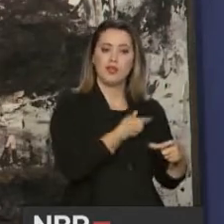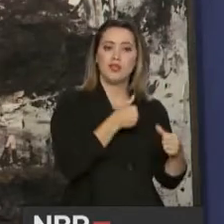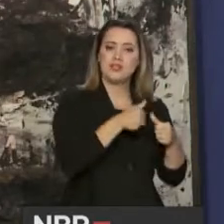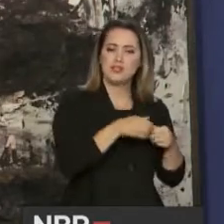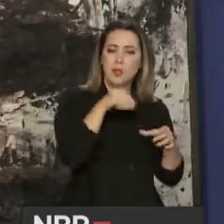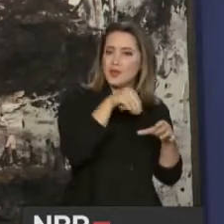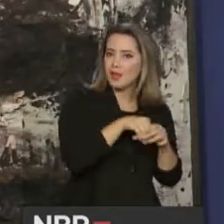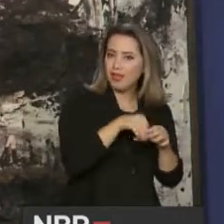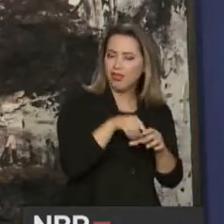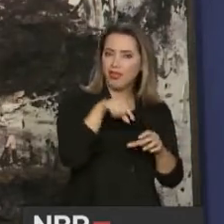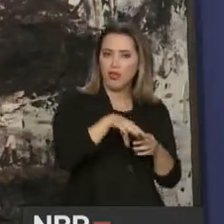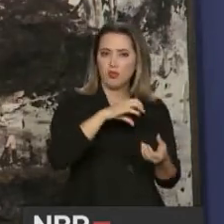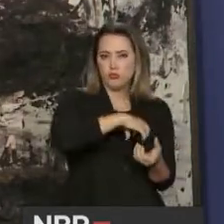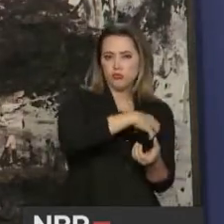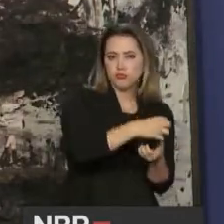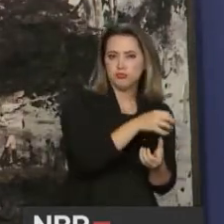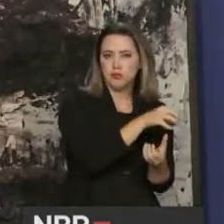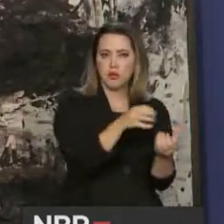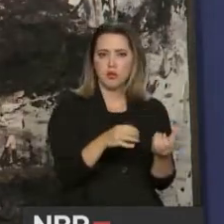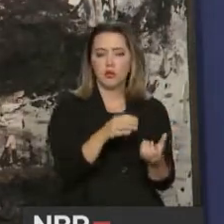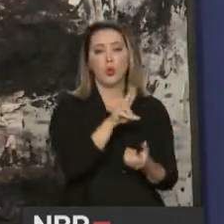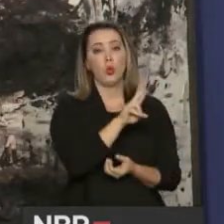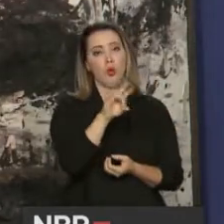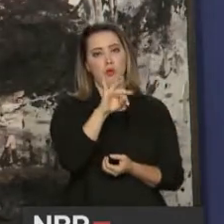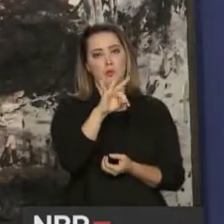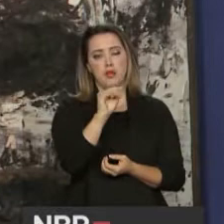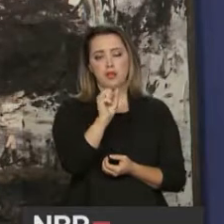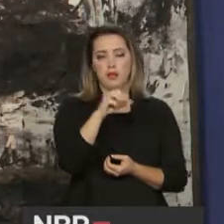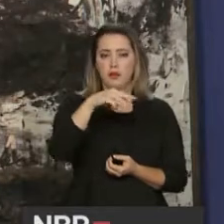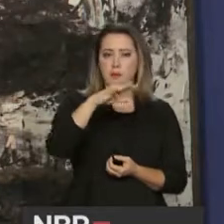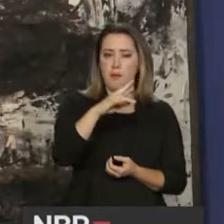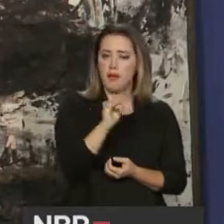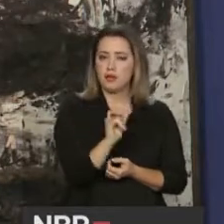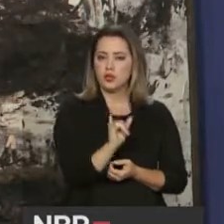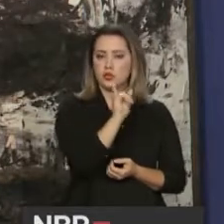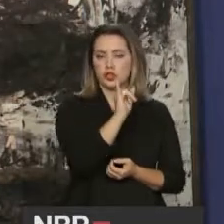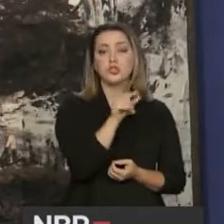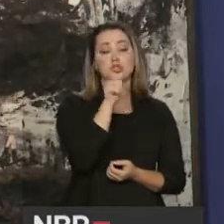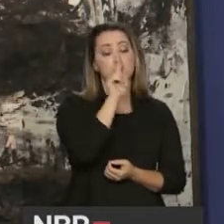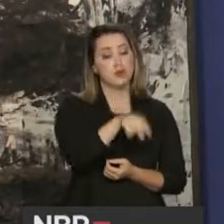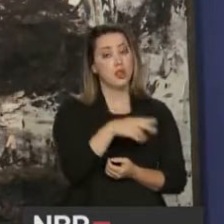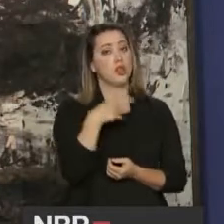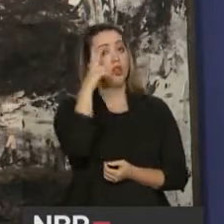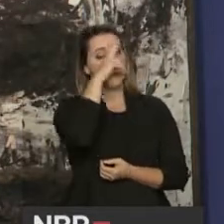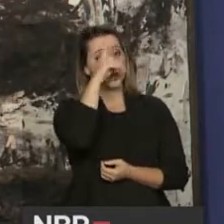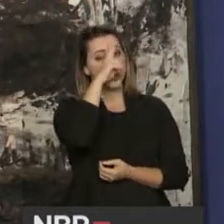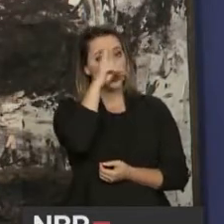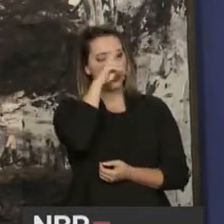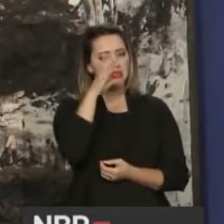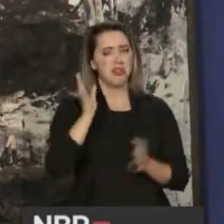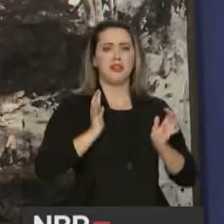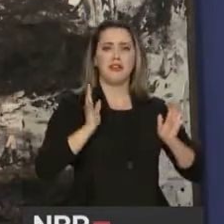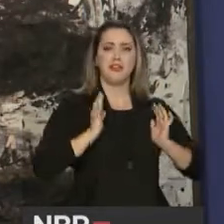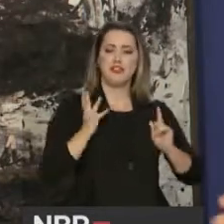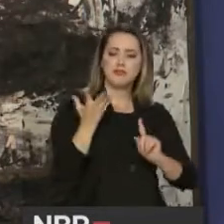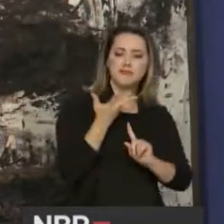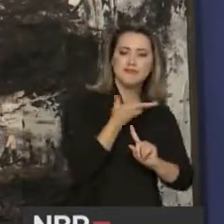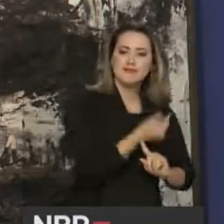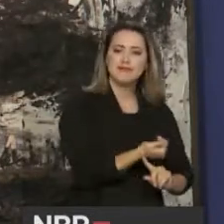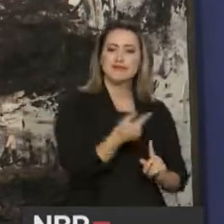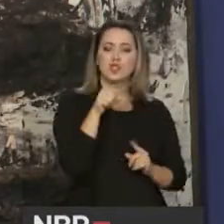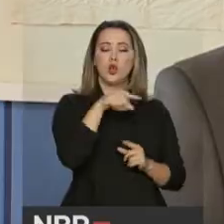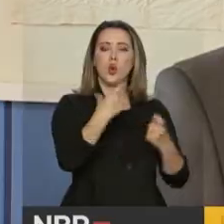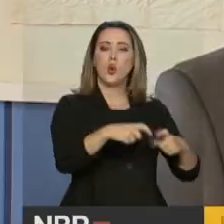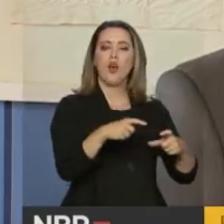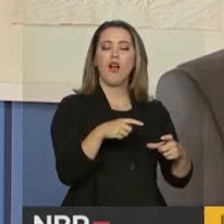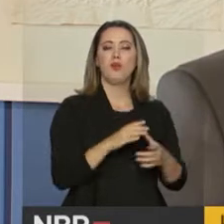aqui no Palácio do Itamaraty. Cada espaço aqui tem uma história, é riquíssimo, né, em obras de arte. Conta pra gente que sala